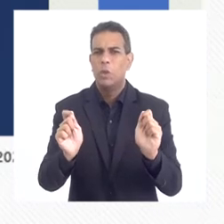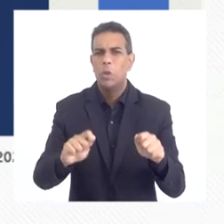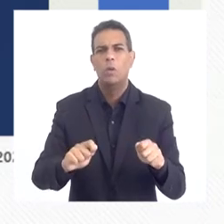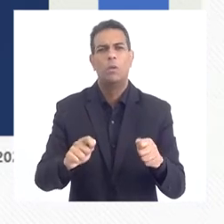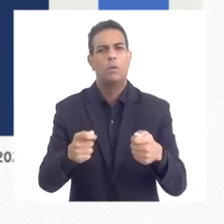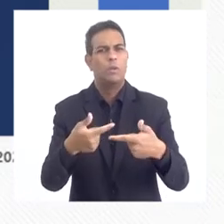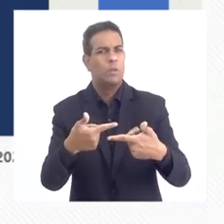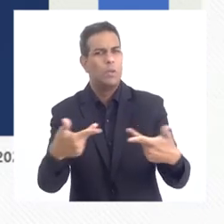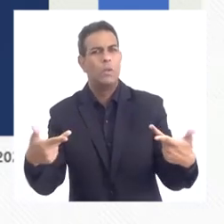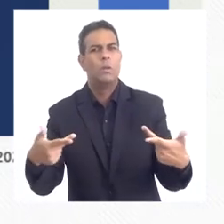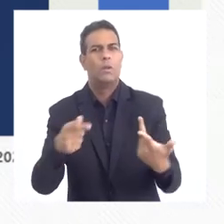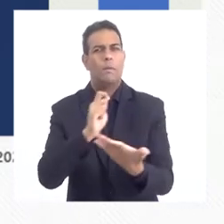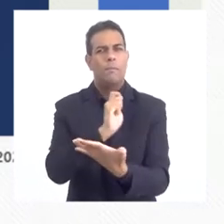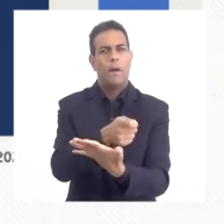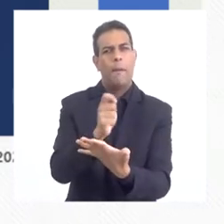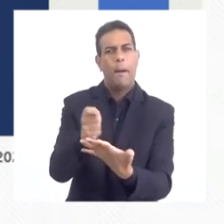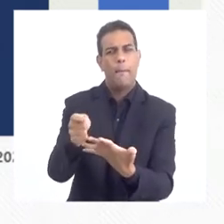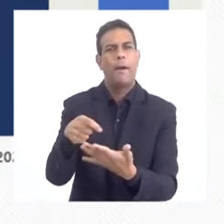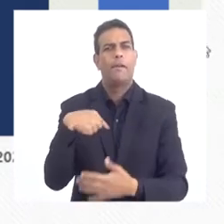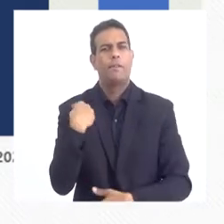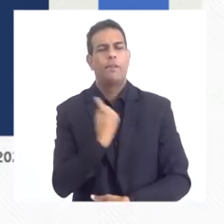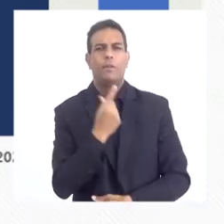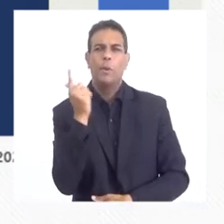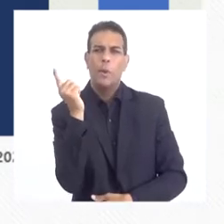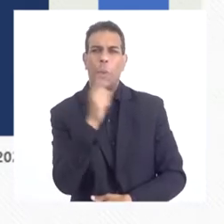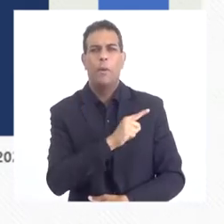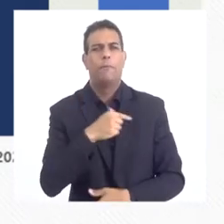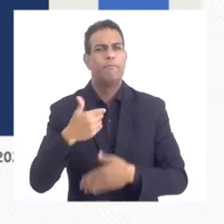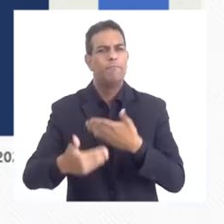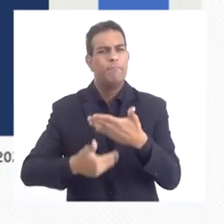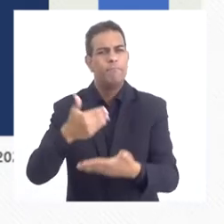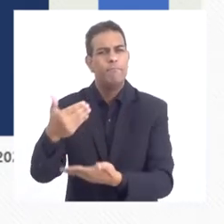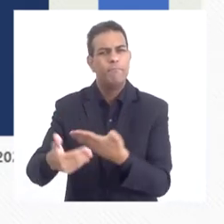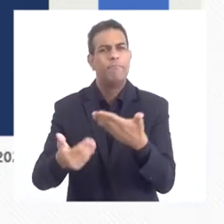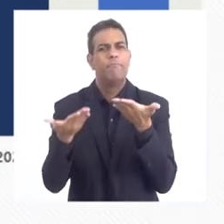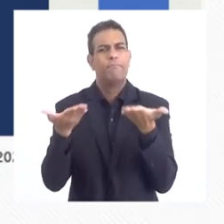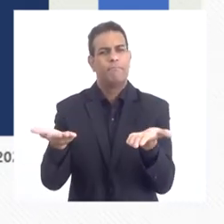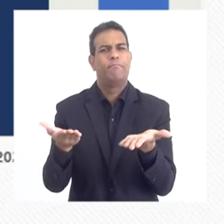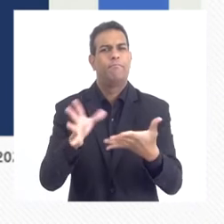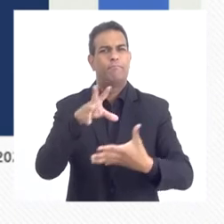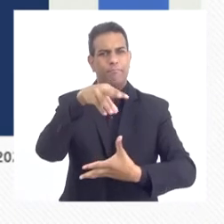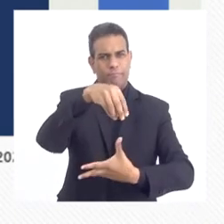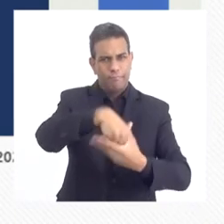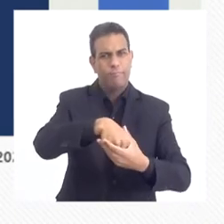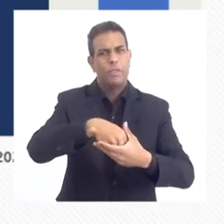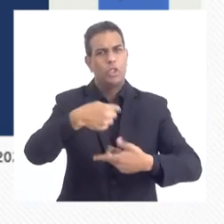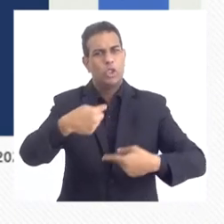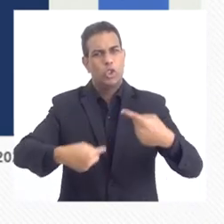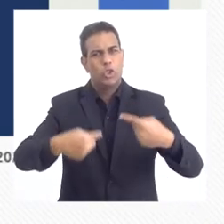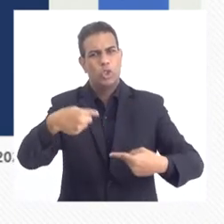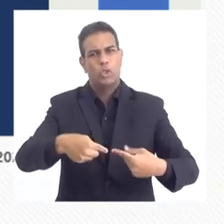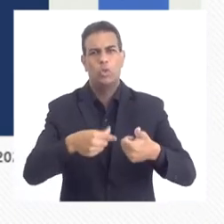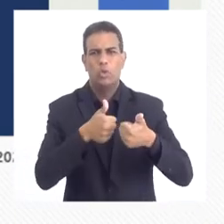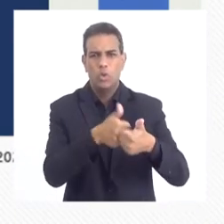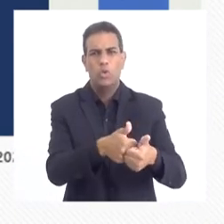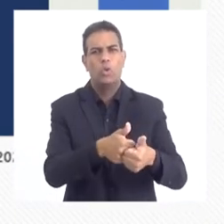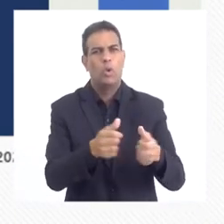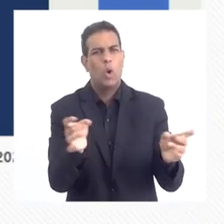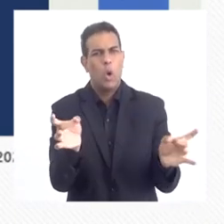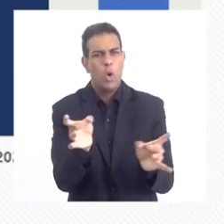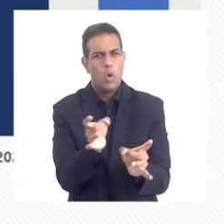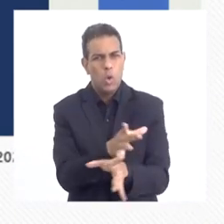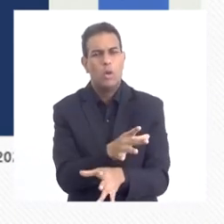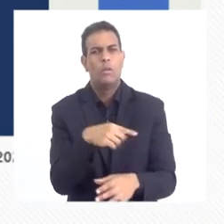dos critérios contábeis, é possível que a gente também, nós estamos em processo aqui de discussão interna, e com o Tribunal de Contas, é possível que a gente